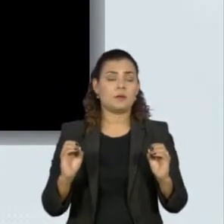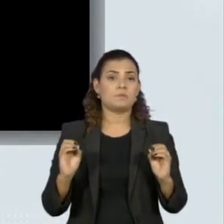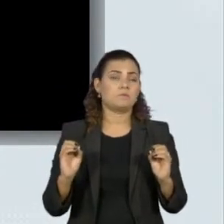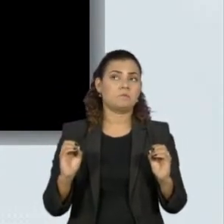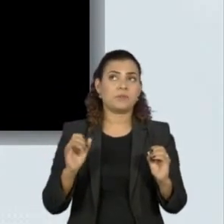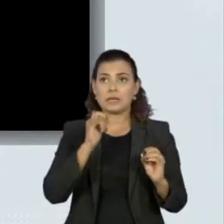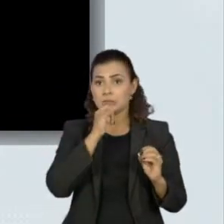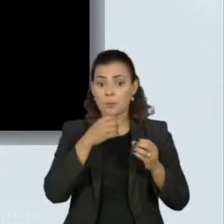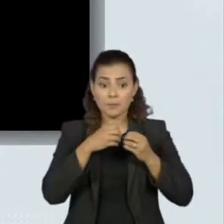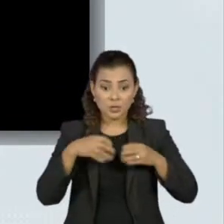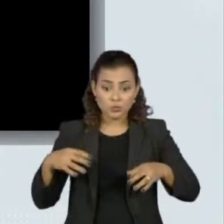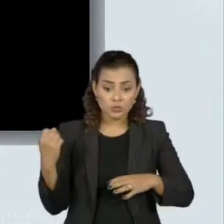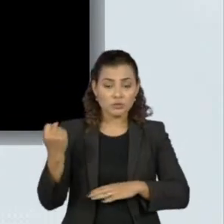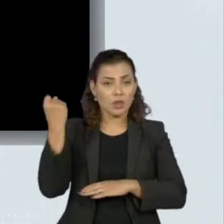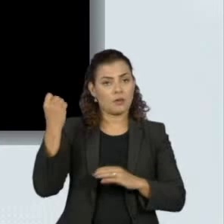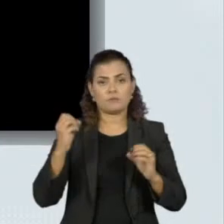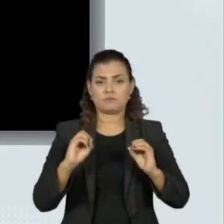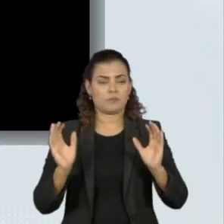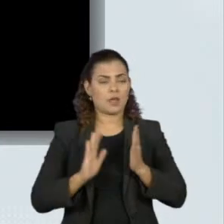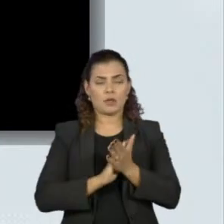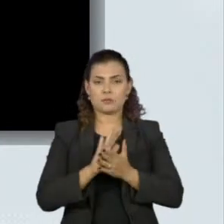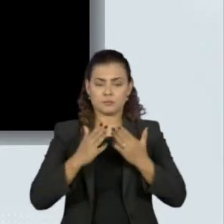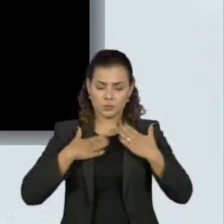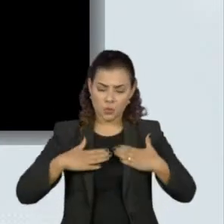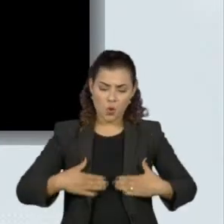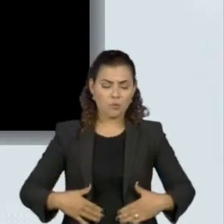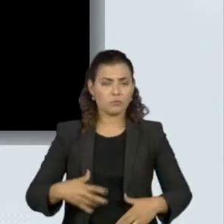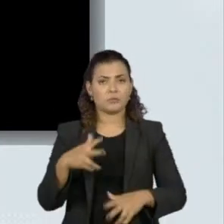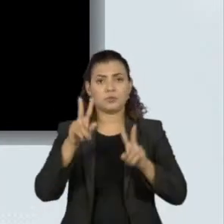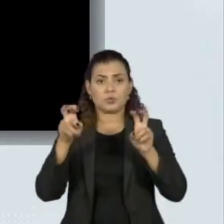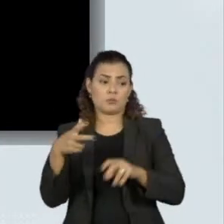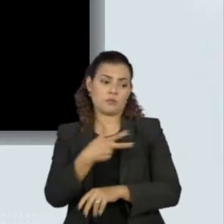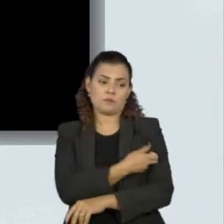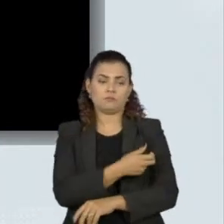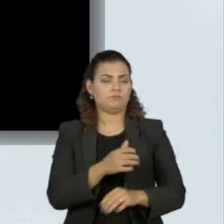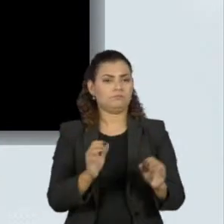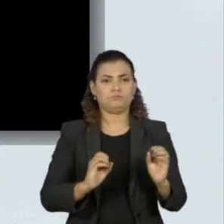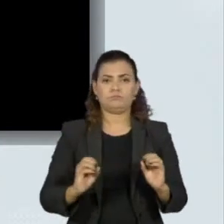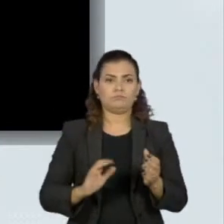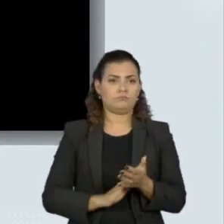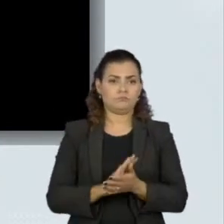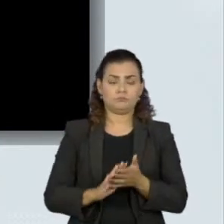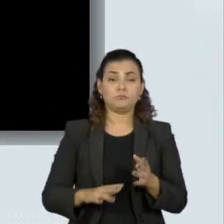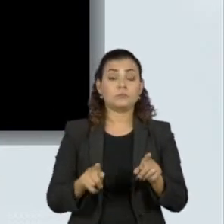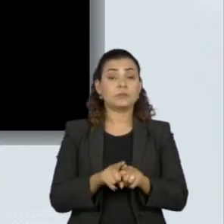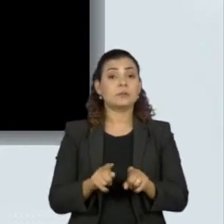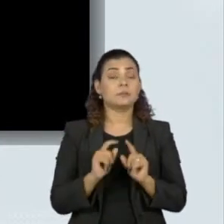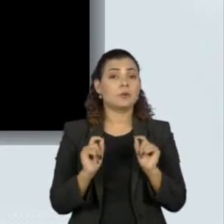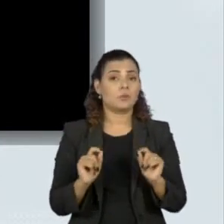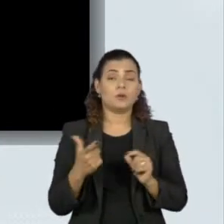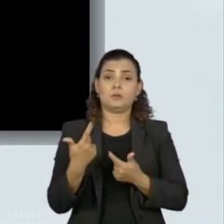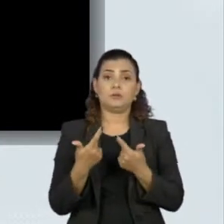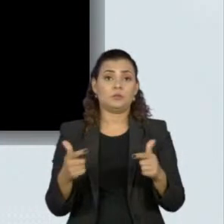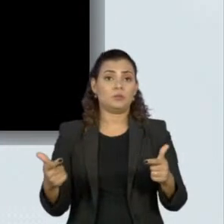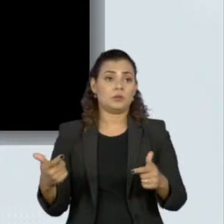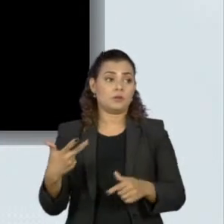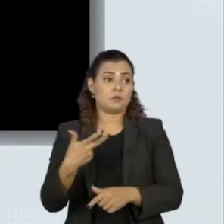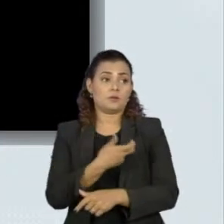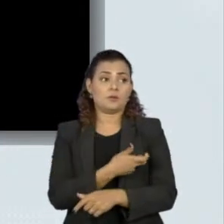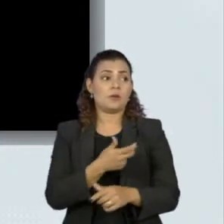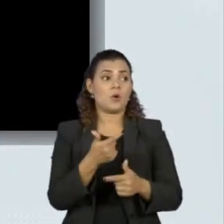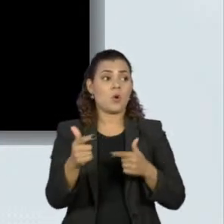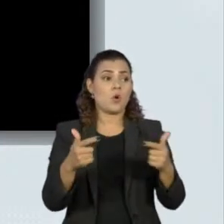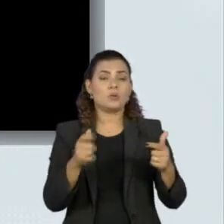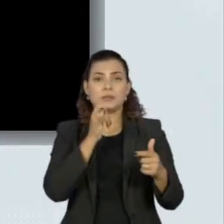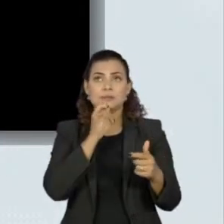evento adverso grave relacionado à vacina. Da mesma forma que também não foi registrado até o momento